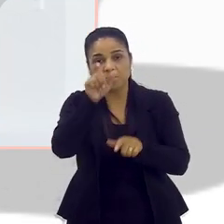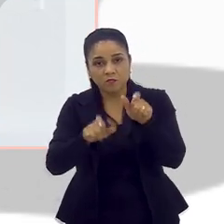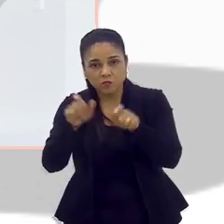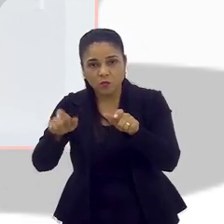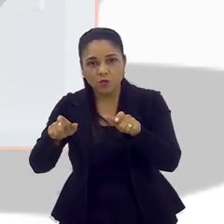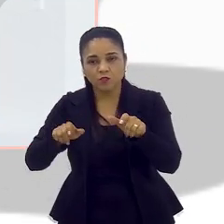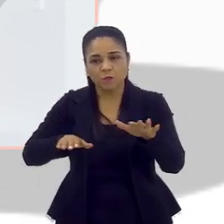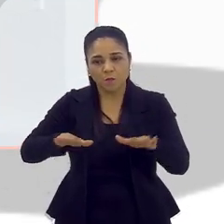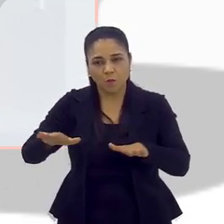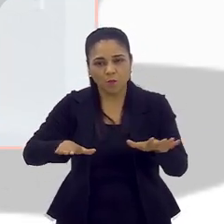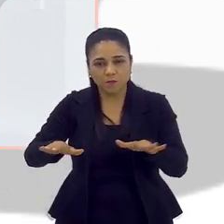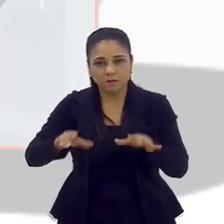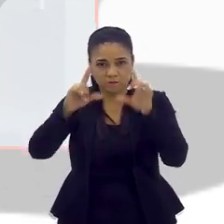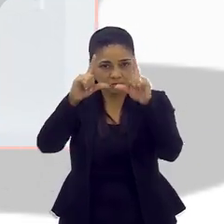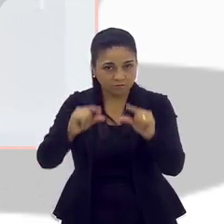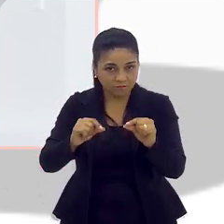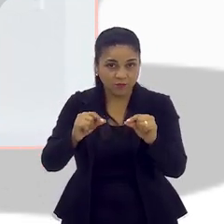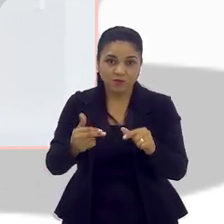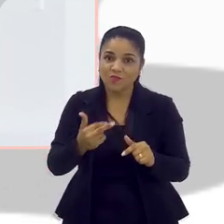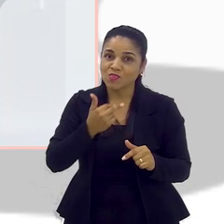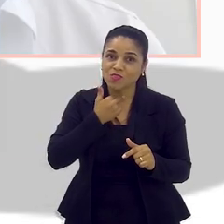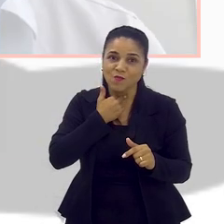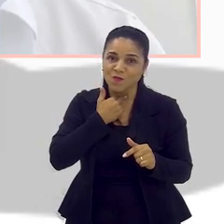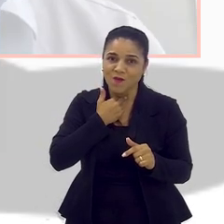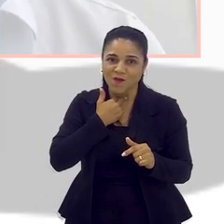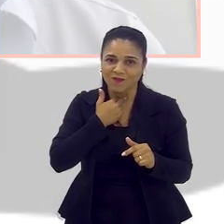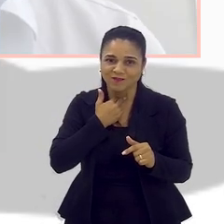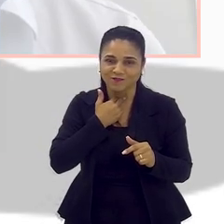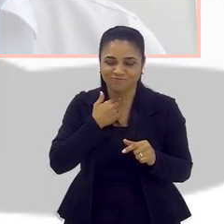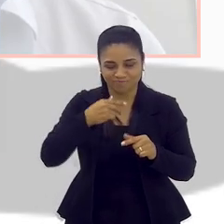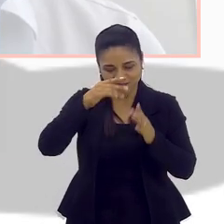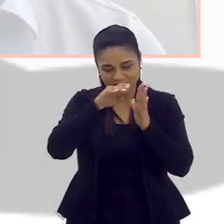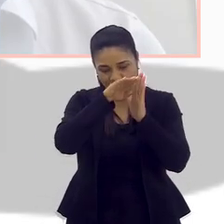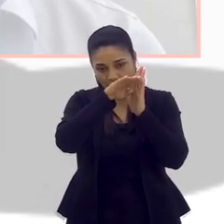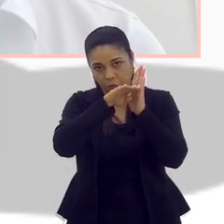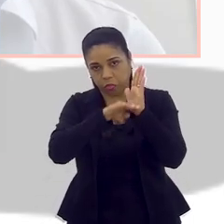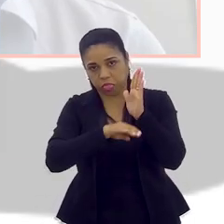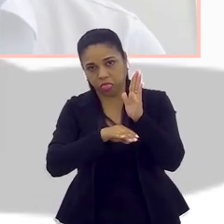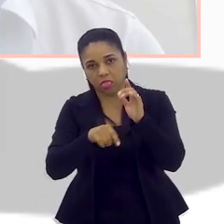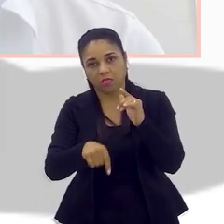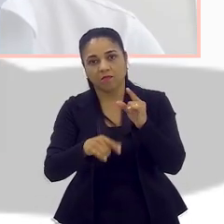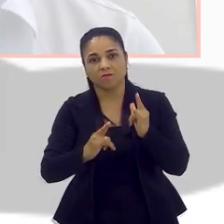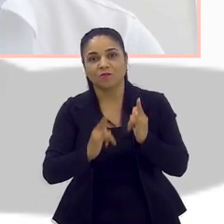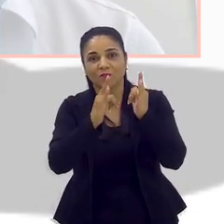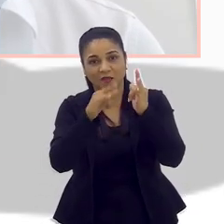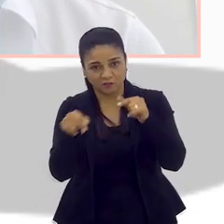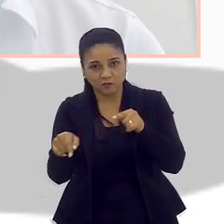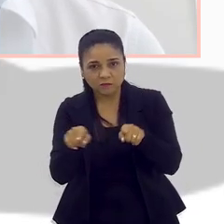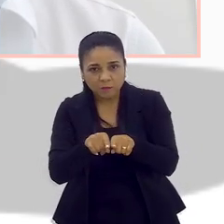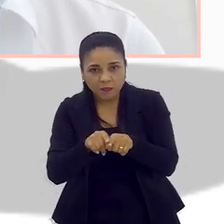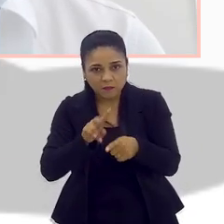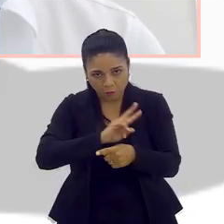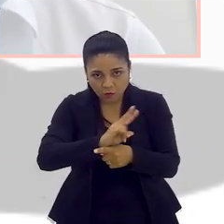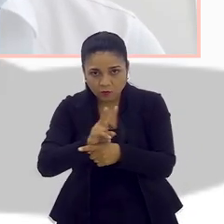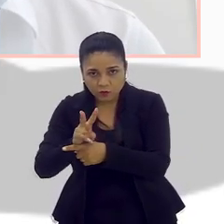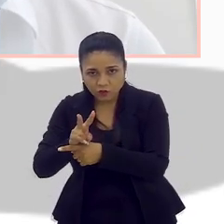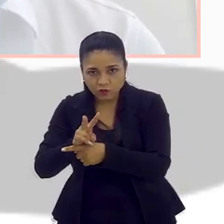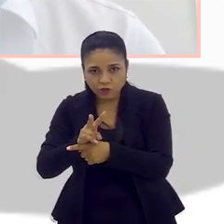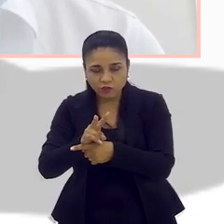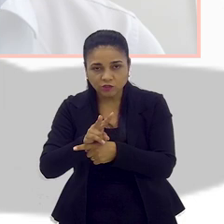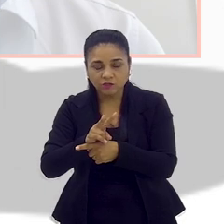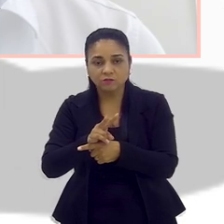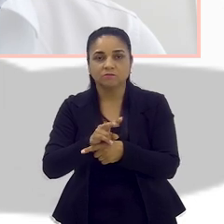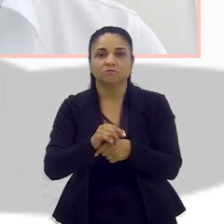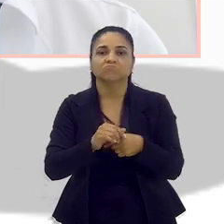mobilidade reduzida, que nesse caso, obviamente, não podem ir até os entregadores. Essas pessoas estão protegidas nesse seu projeto, né,